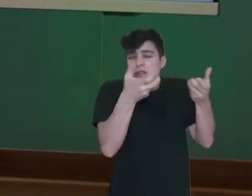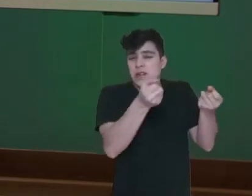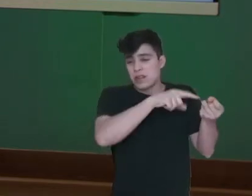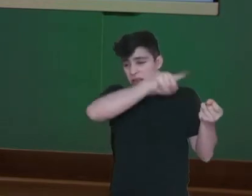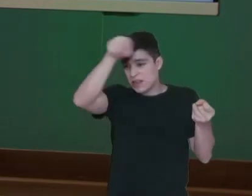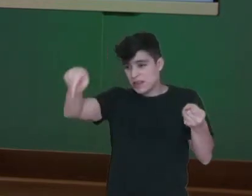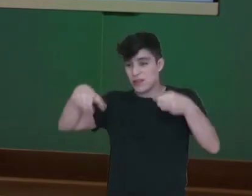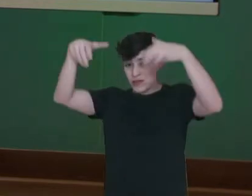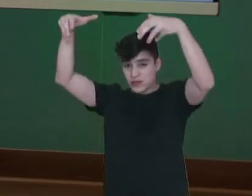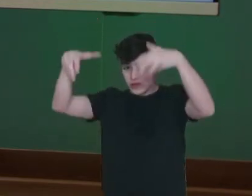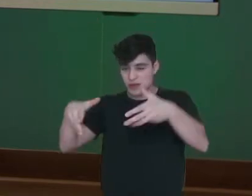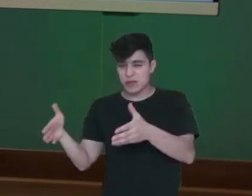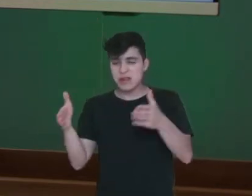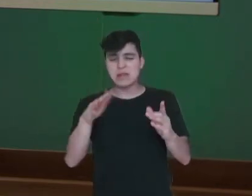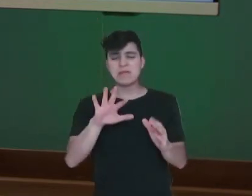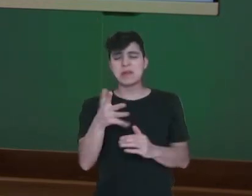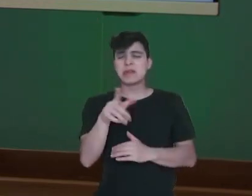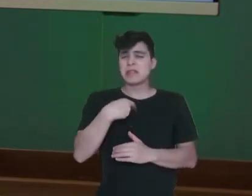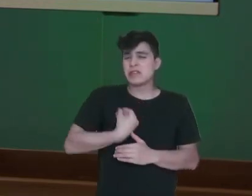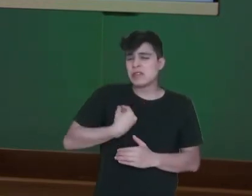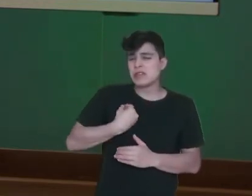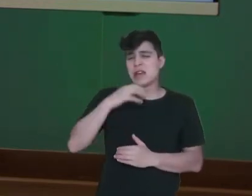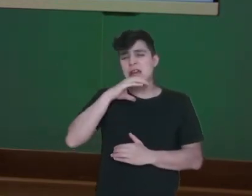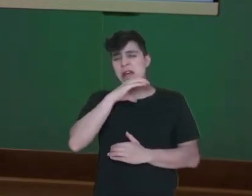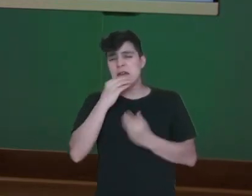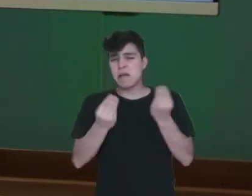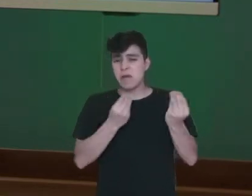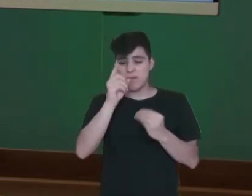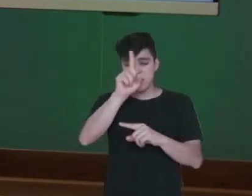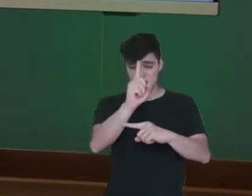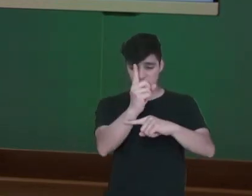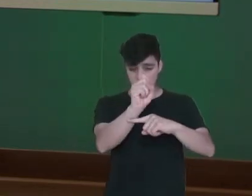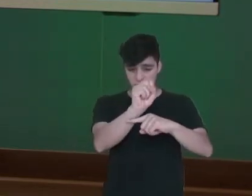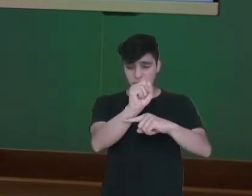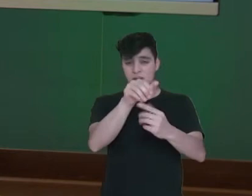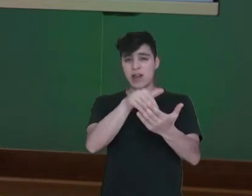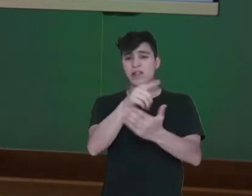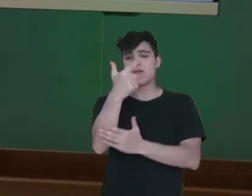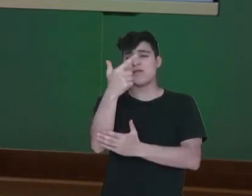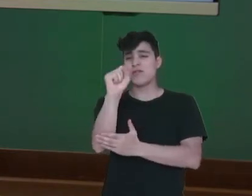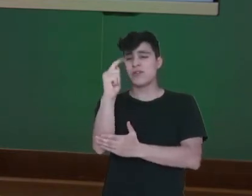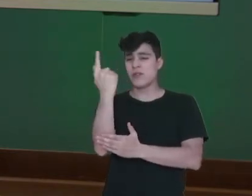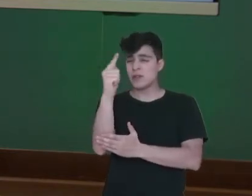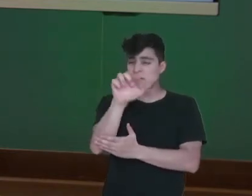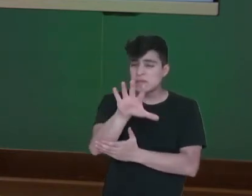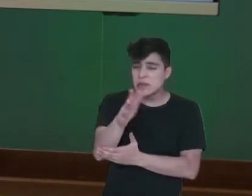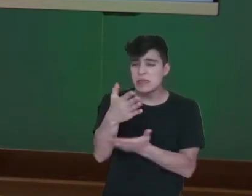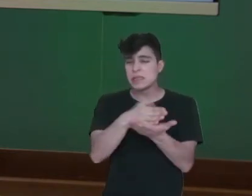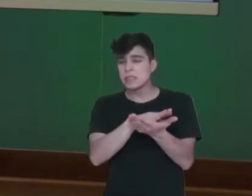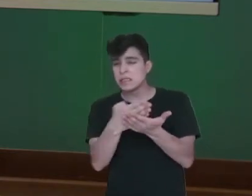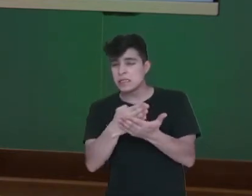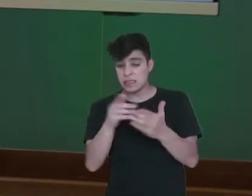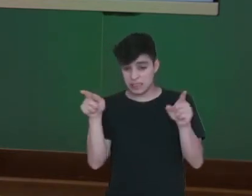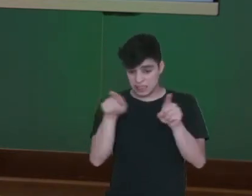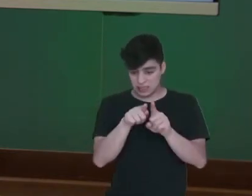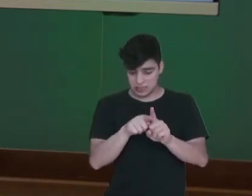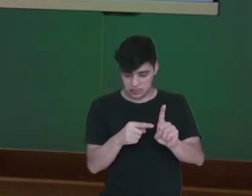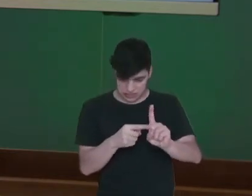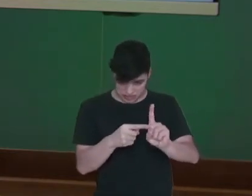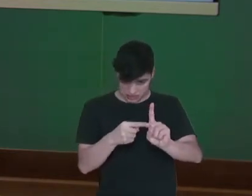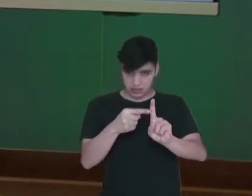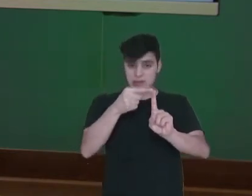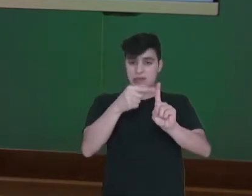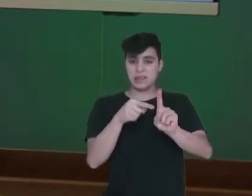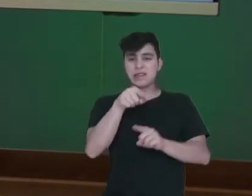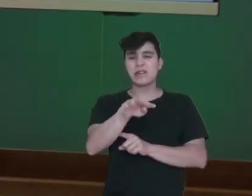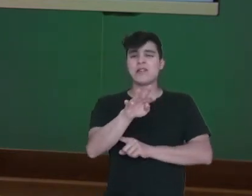chuvosa. Temperatura média varia de 18 a 28 graus. Então, também no clima tropical